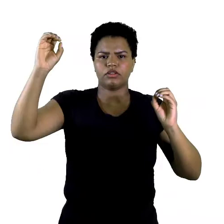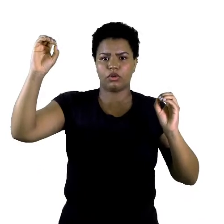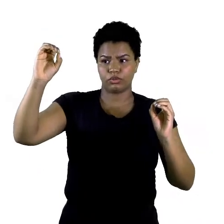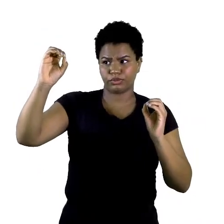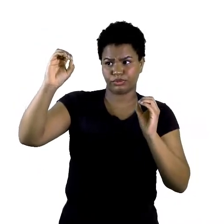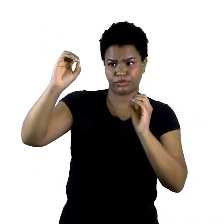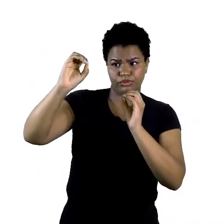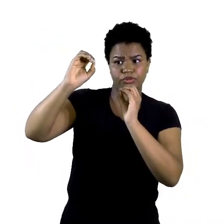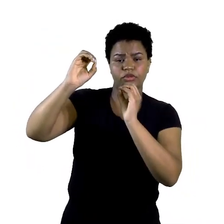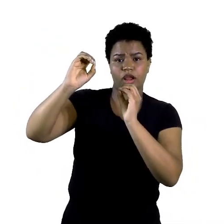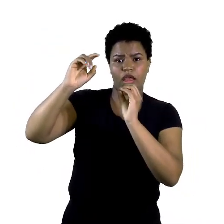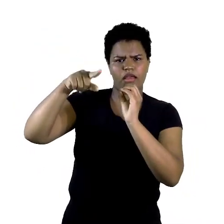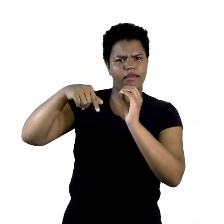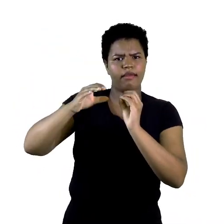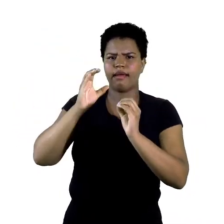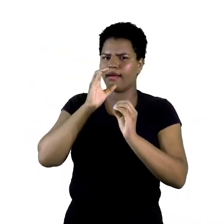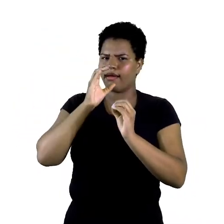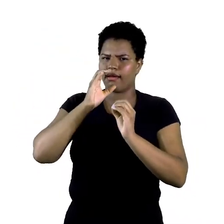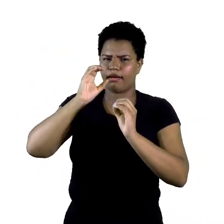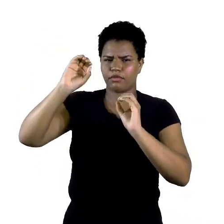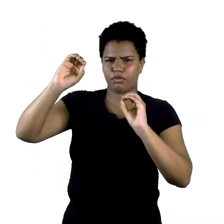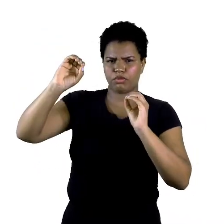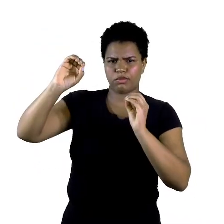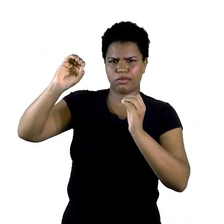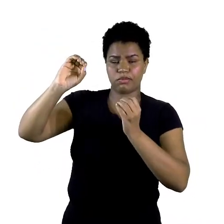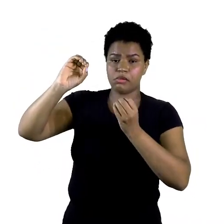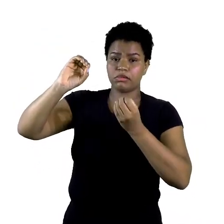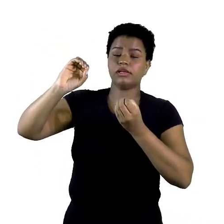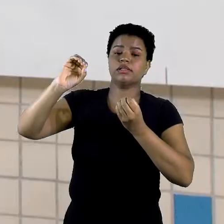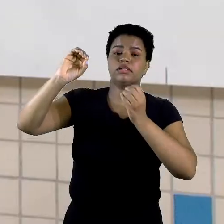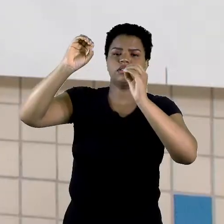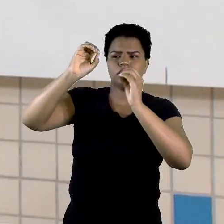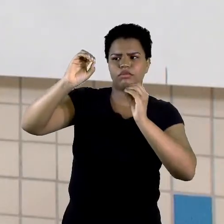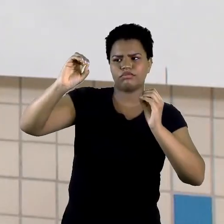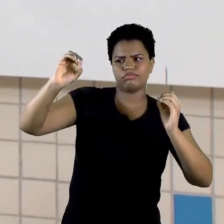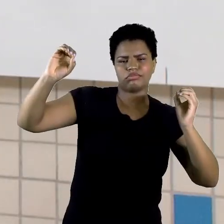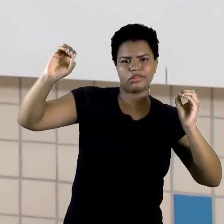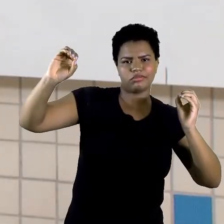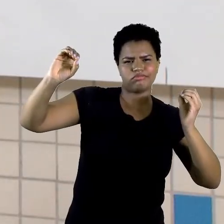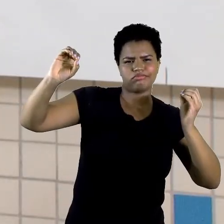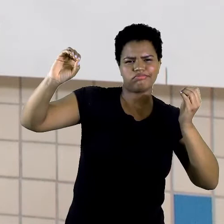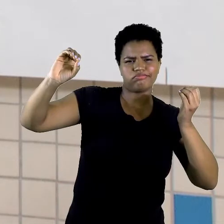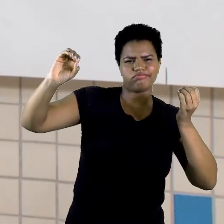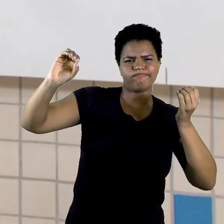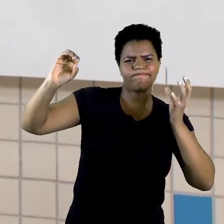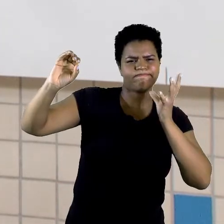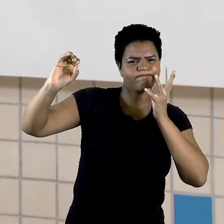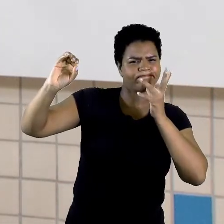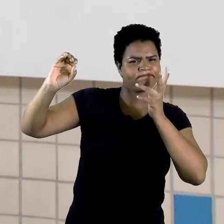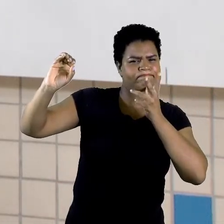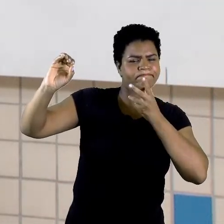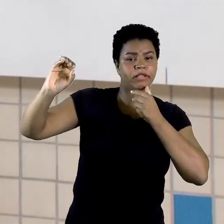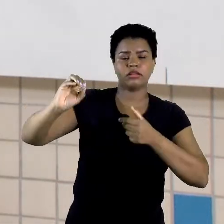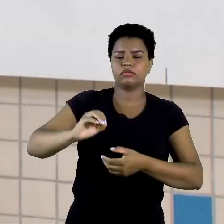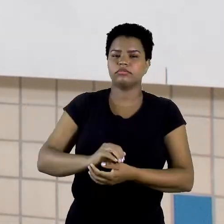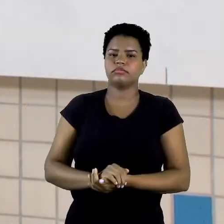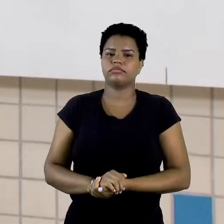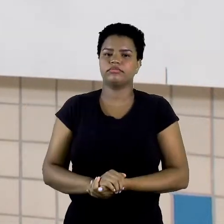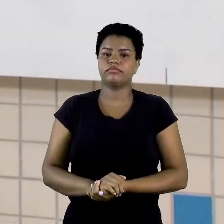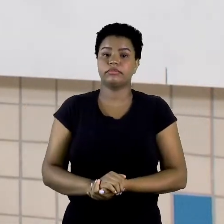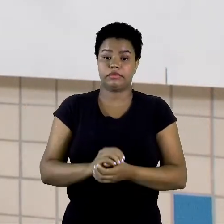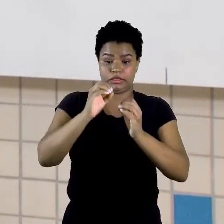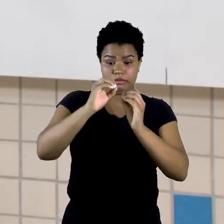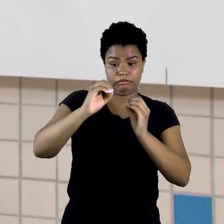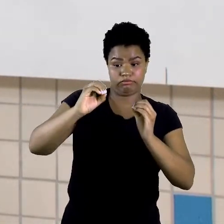Sol, maior a velocidade, e quanto mais afastada, menor é a velocidade do movimento. Quando ocorre o afastamento do